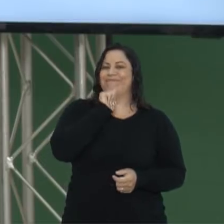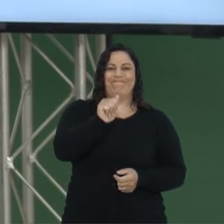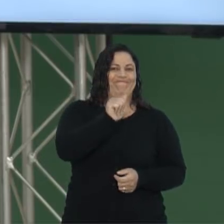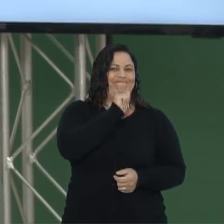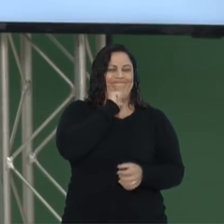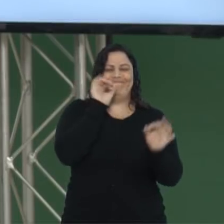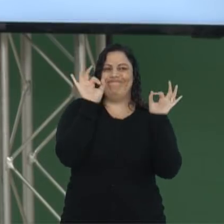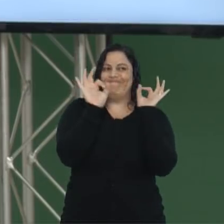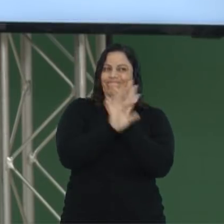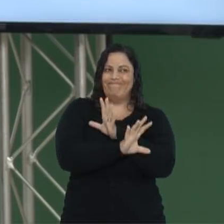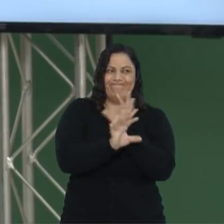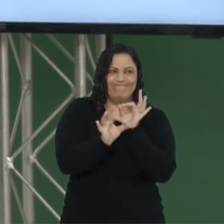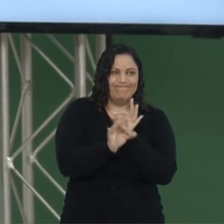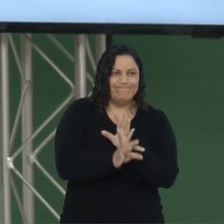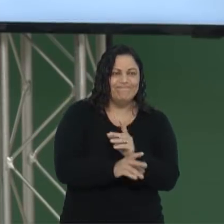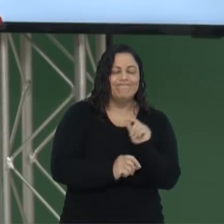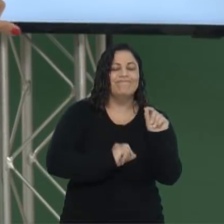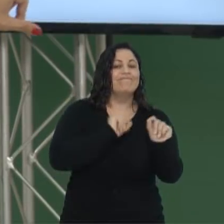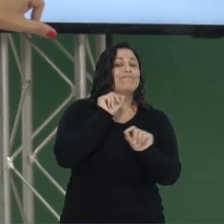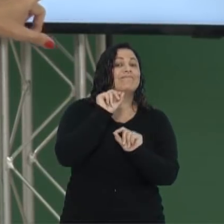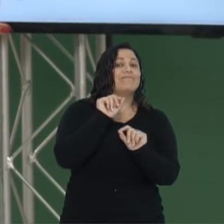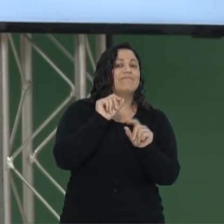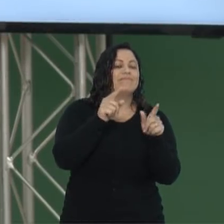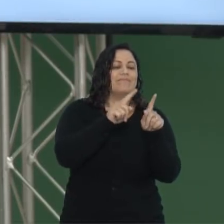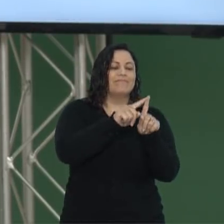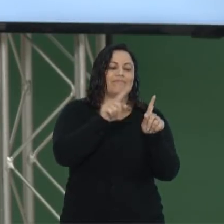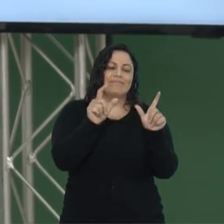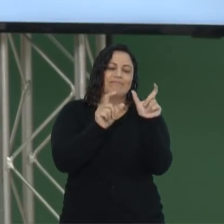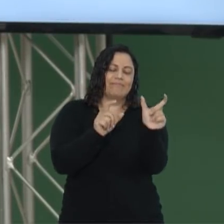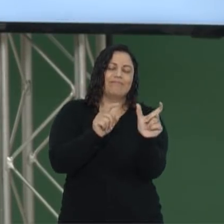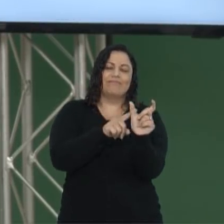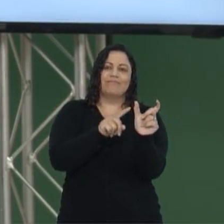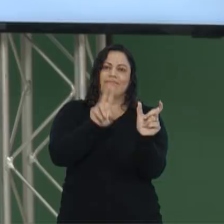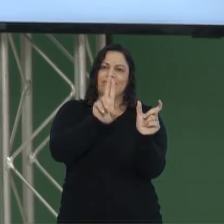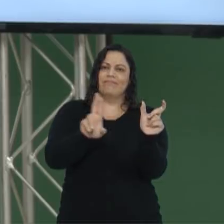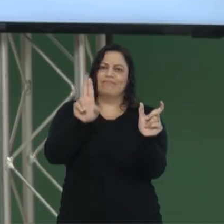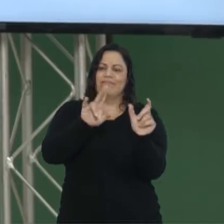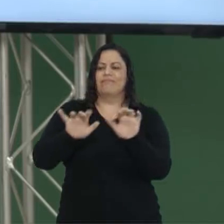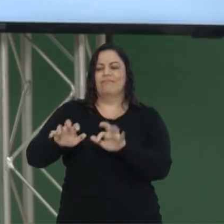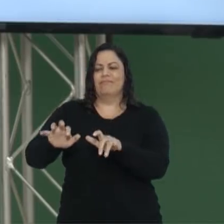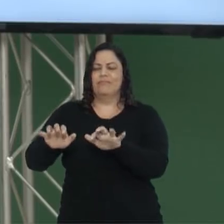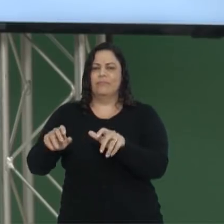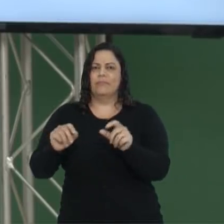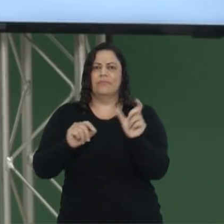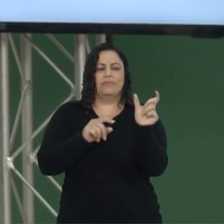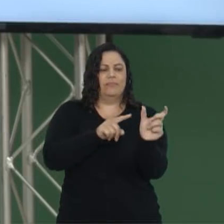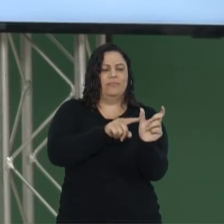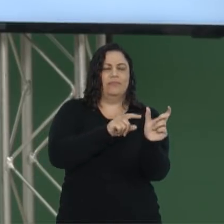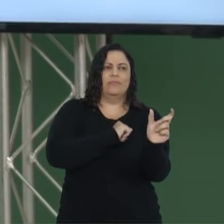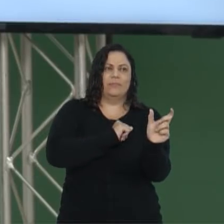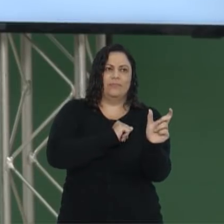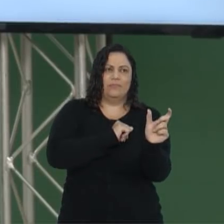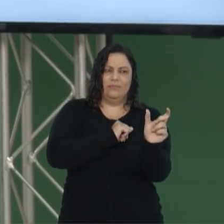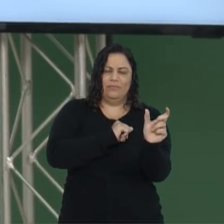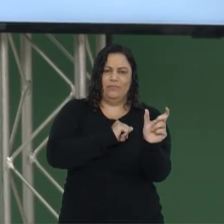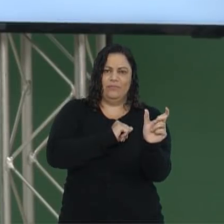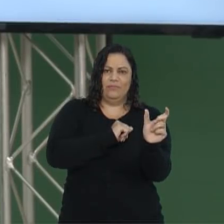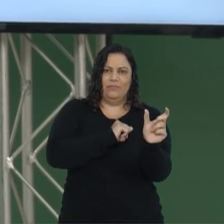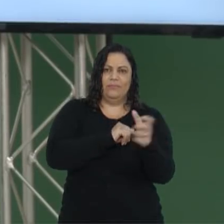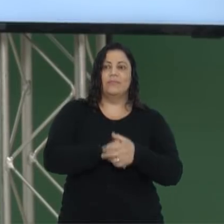não estou apta a usar o computador. Isso aqui é uma frase que não combina com o nosso momento atual, né? A gente precisa